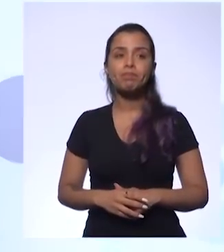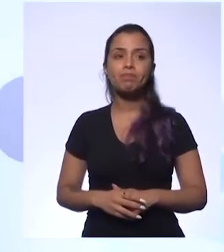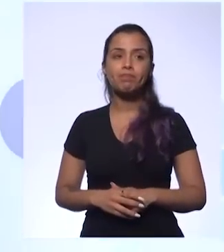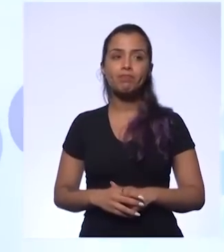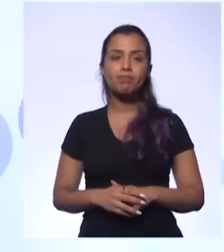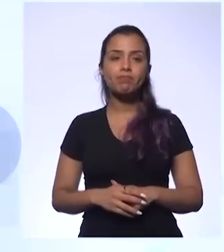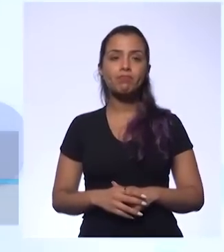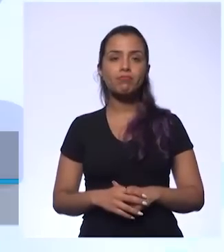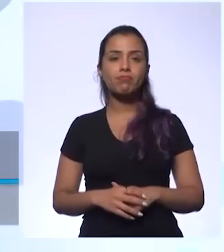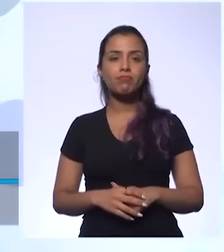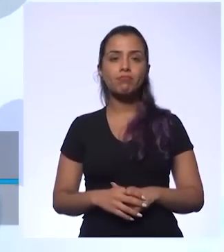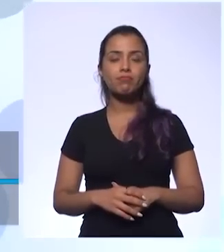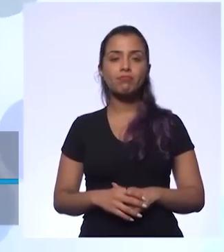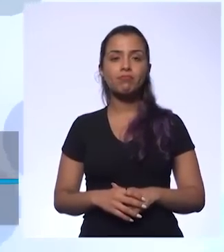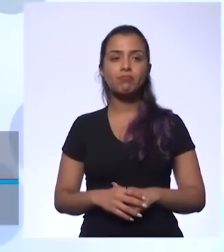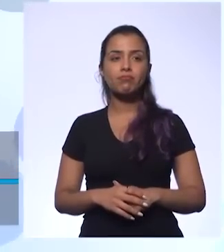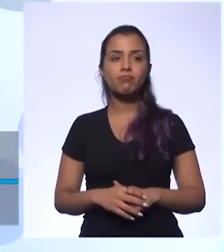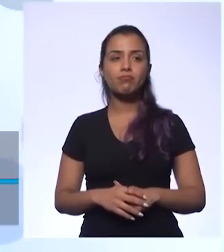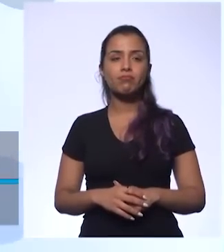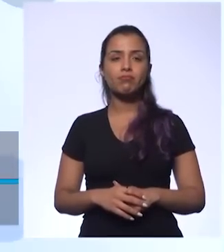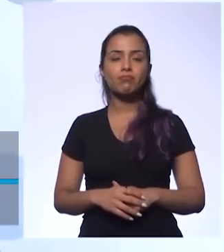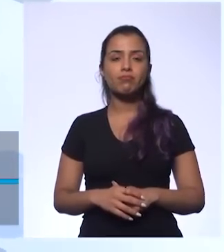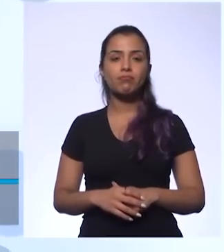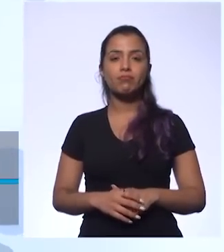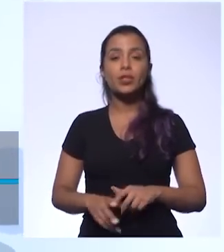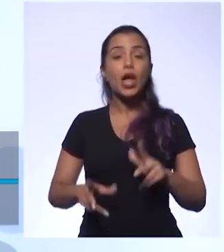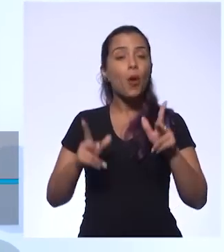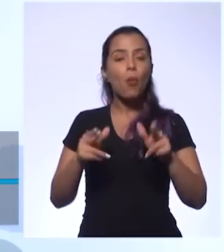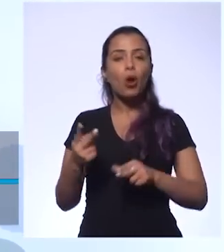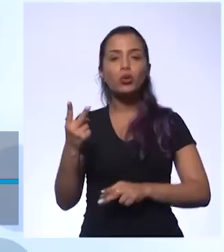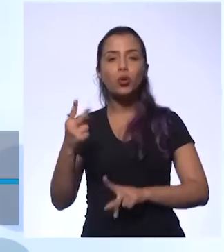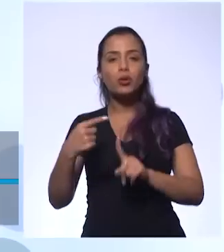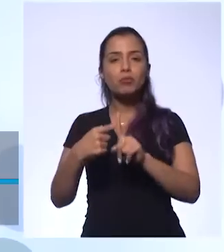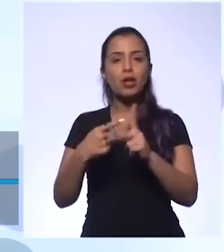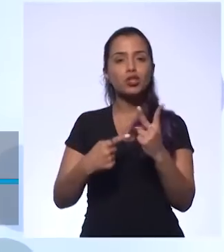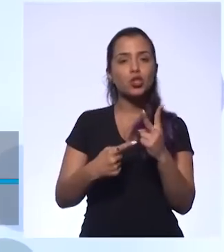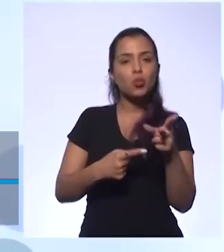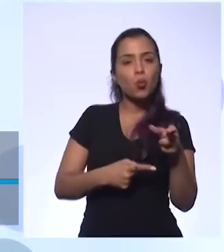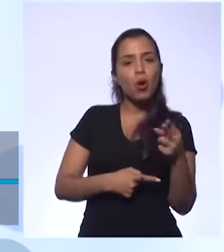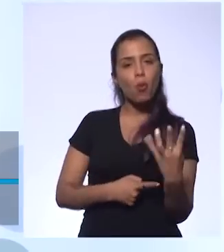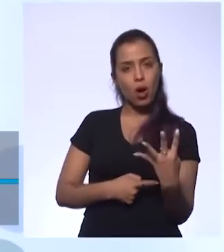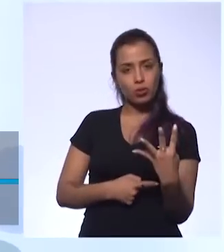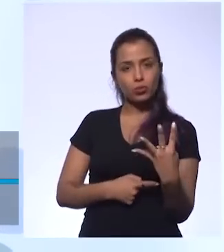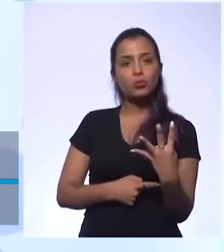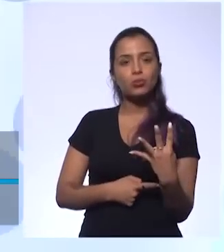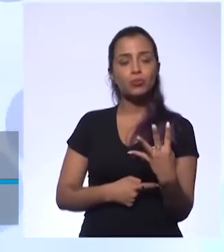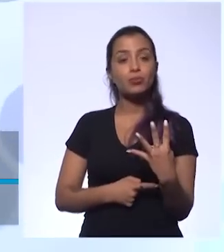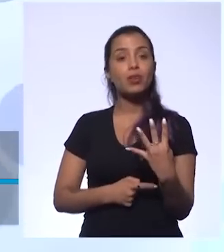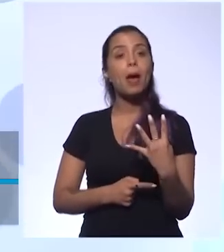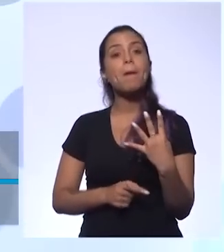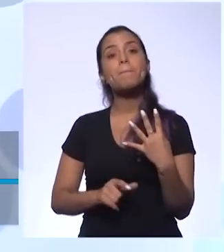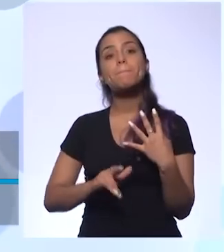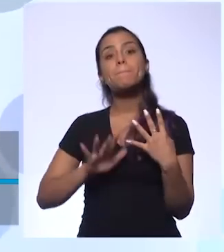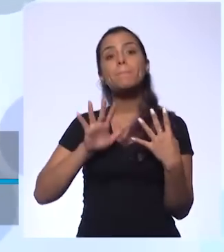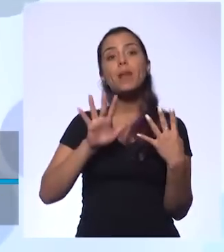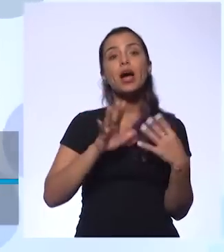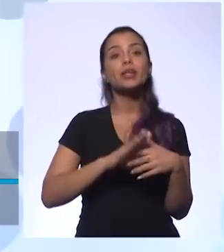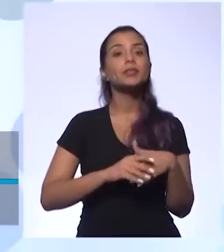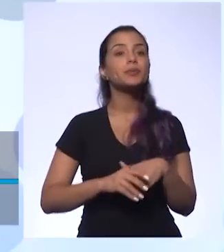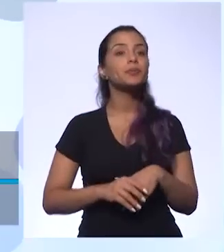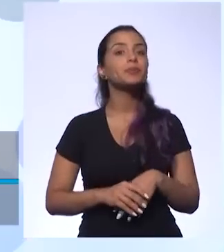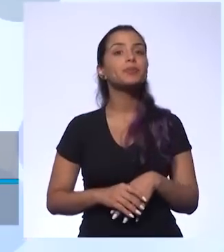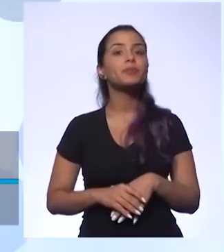Cara, é quase tão certo quanto 2 mais 2 é igual a 4. Professores de matemática, eu sei que tem outros cálculos aí. Mas, eu tenho